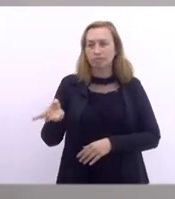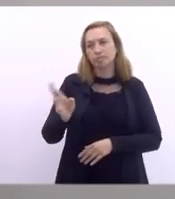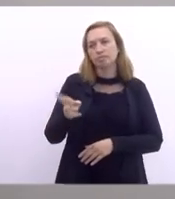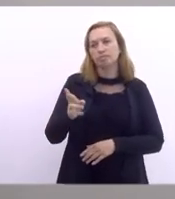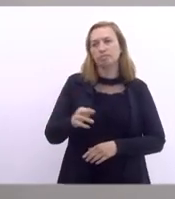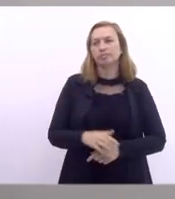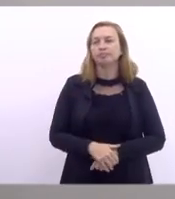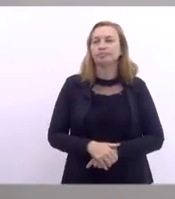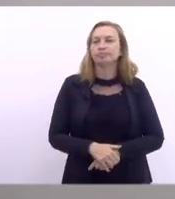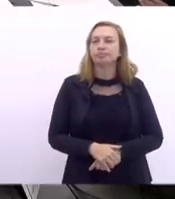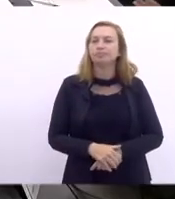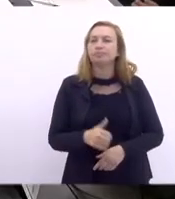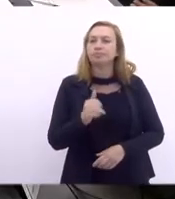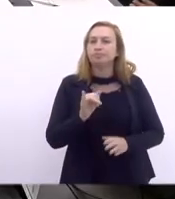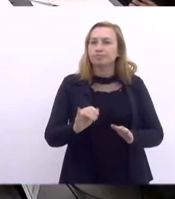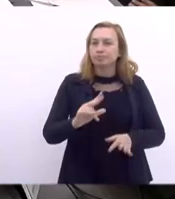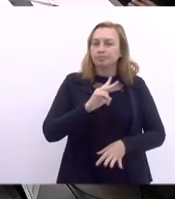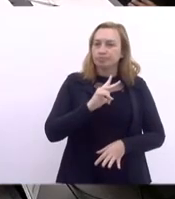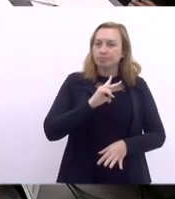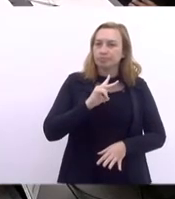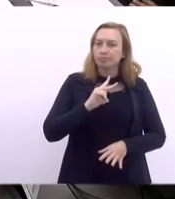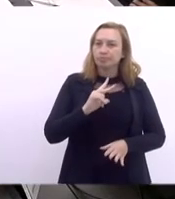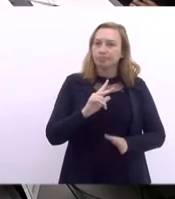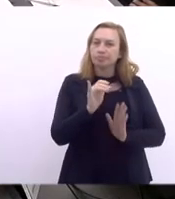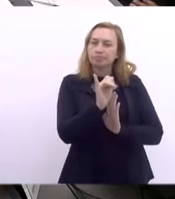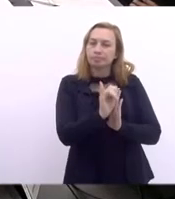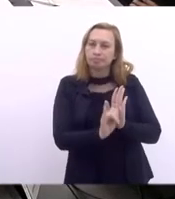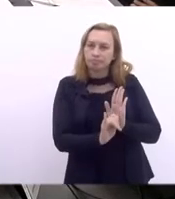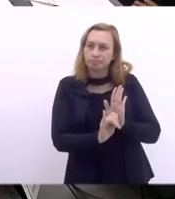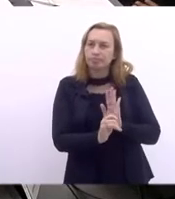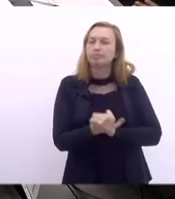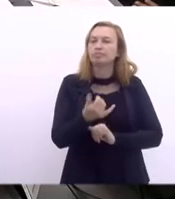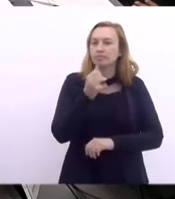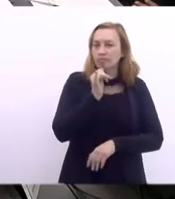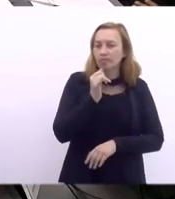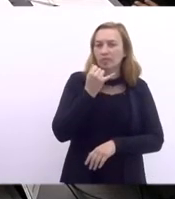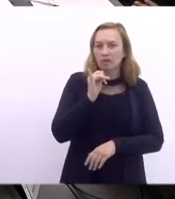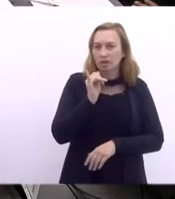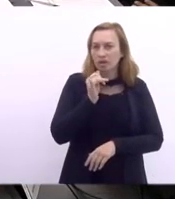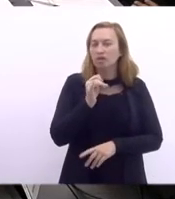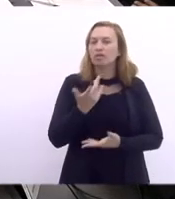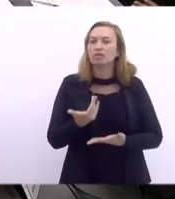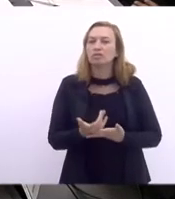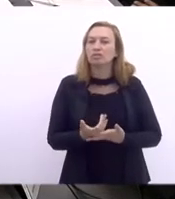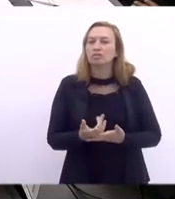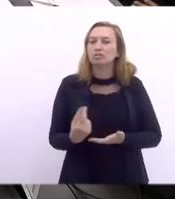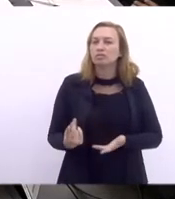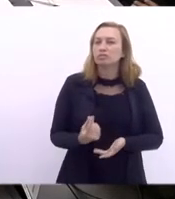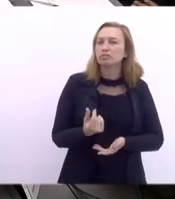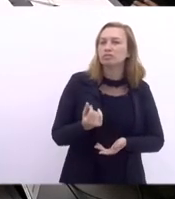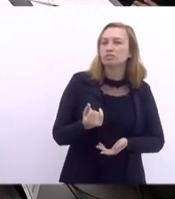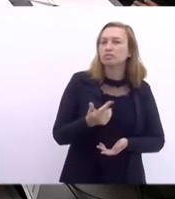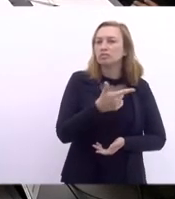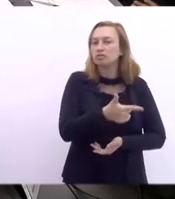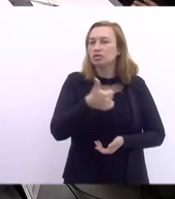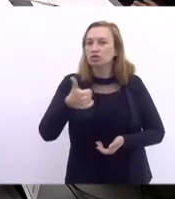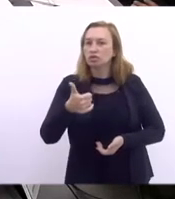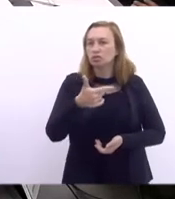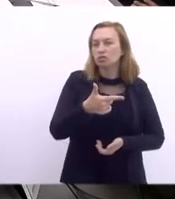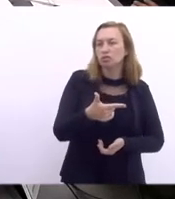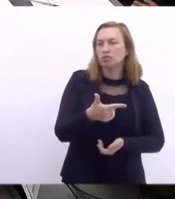no próprio relatório segundo os dados da Sefaz faz as menções aos valores de 20